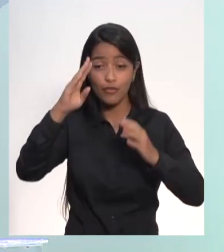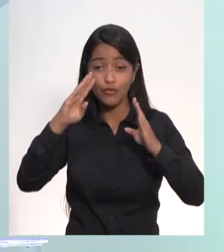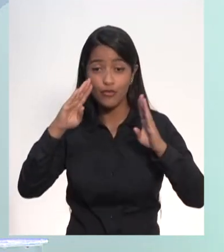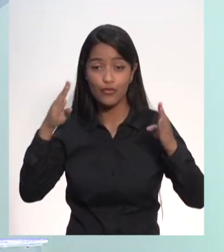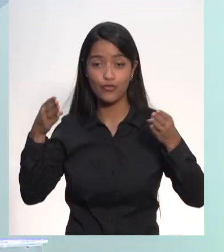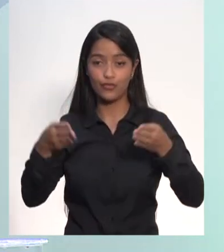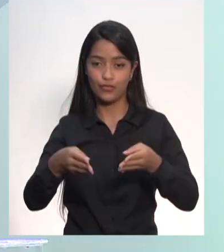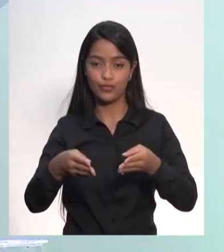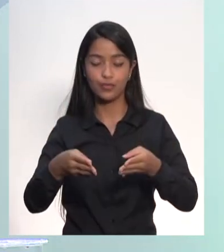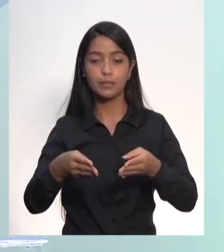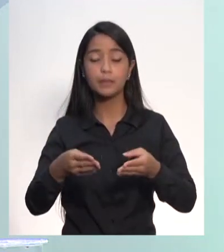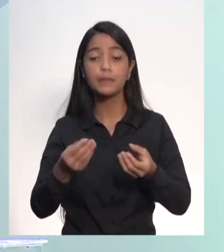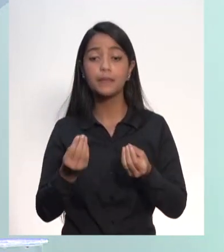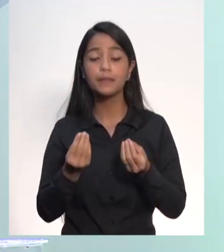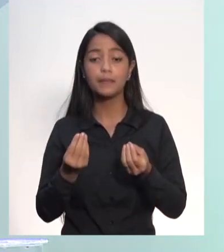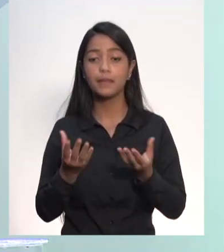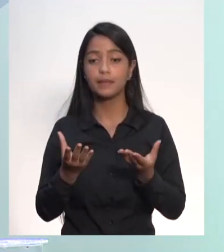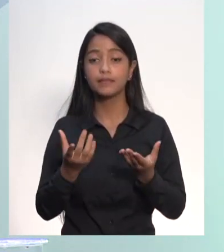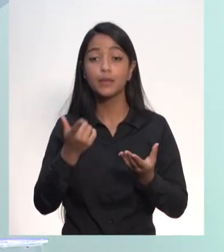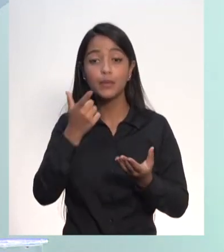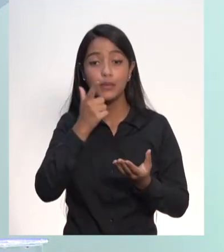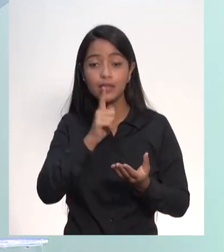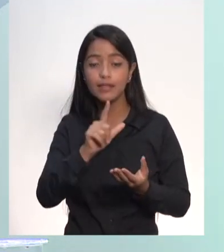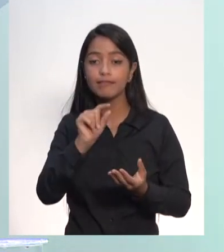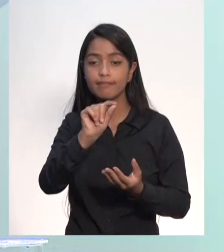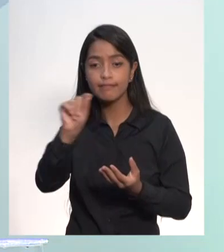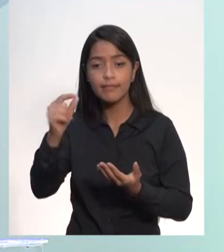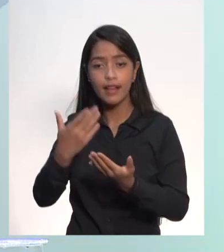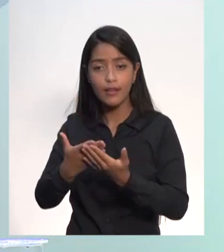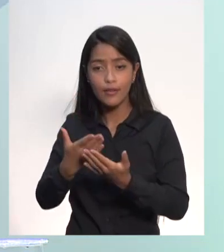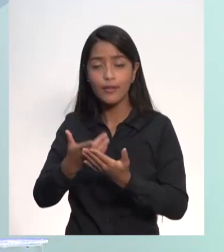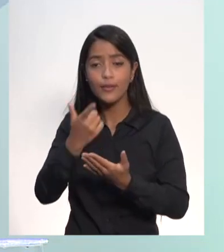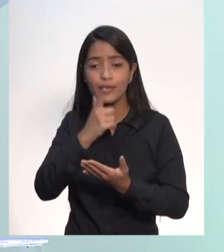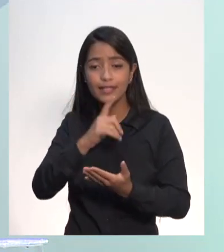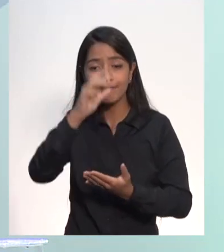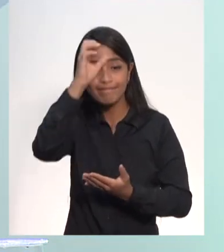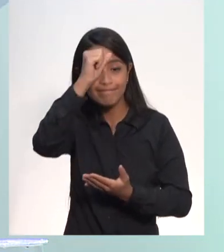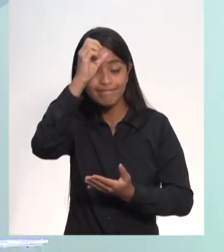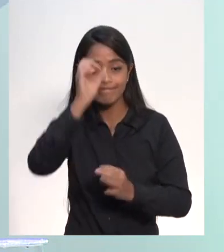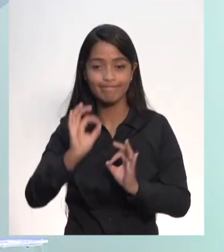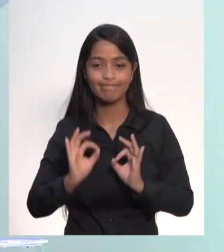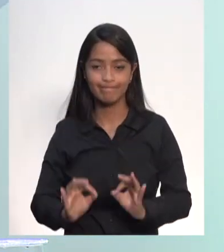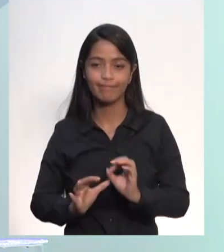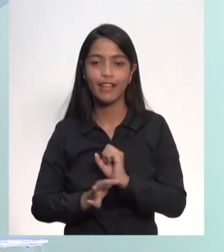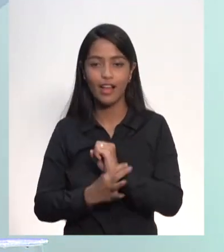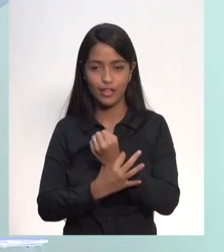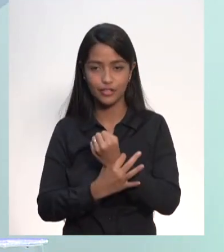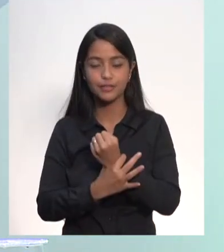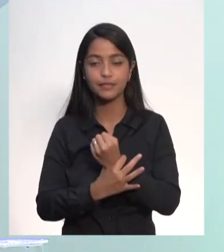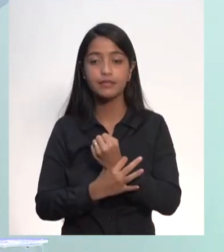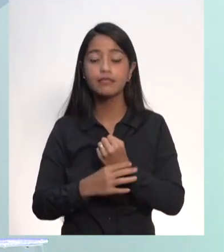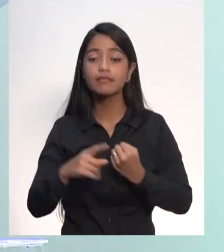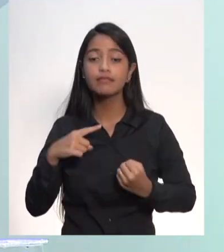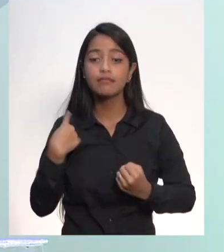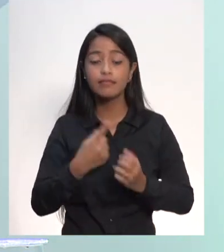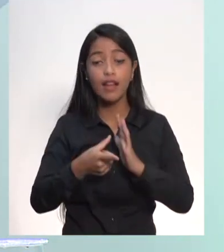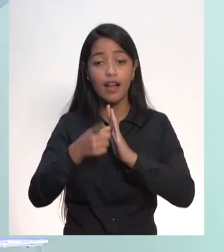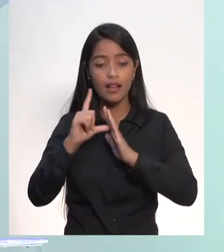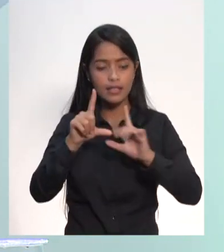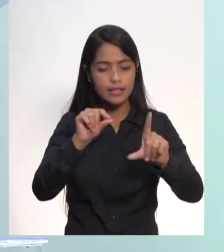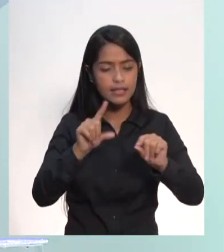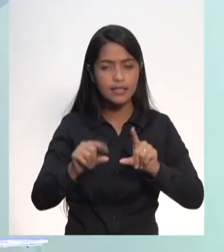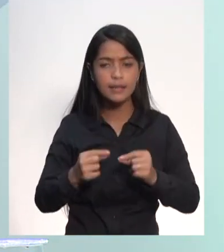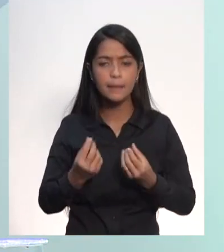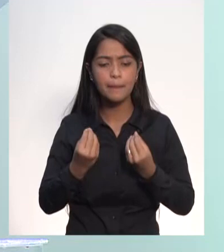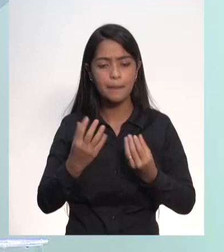e garantir aprendizagens mínimas nesse momento. Tá? Então, a primeira ideia de selecionar essas habilidades é que elas